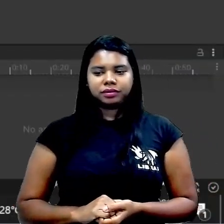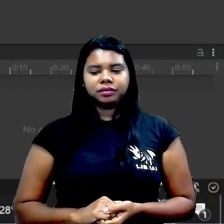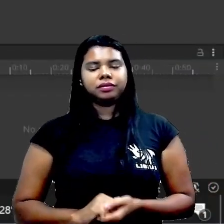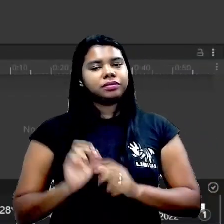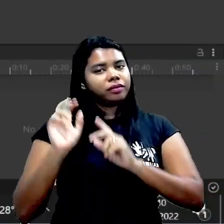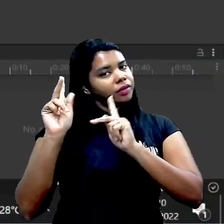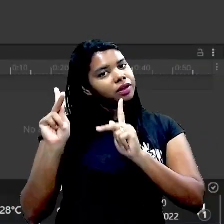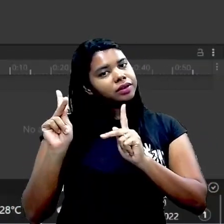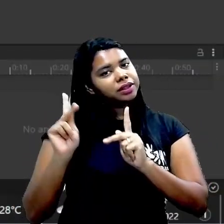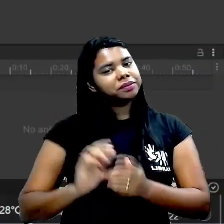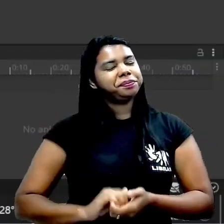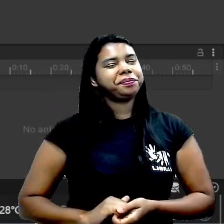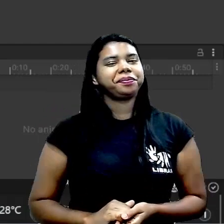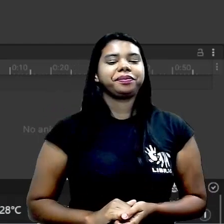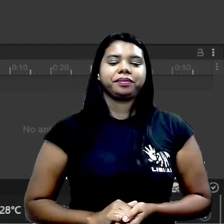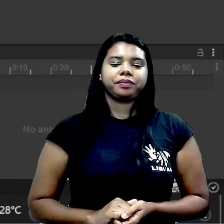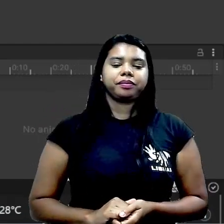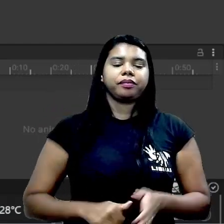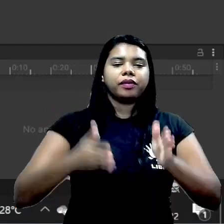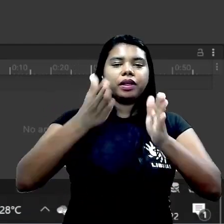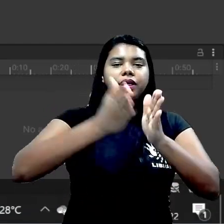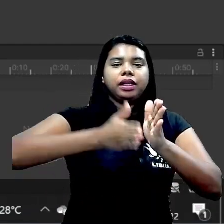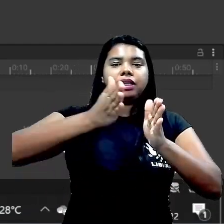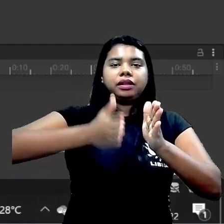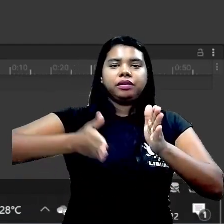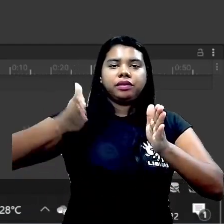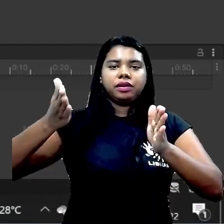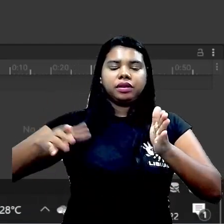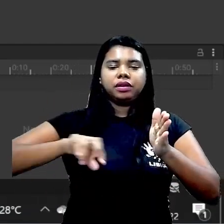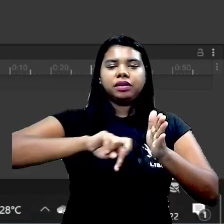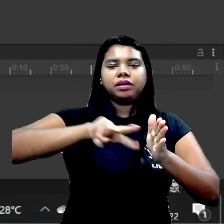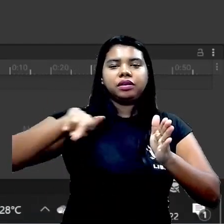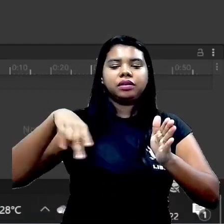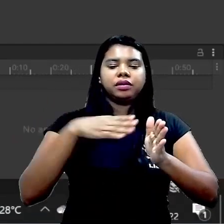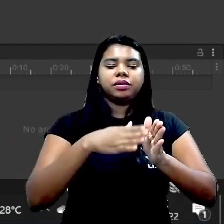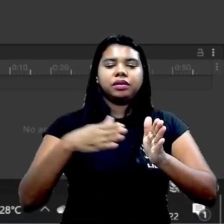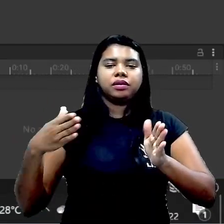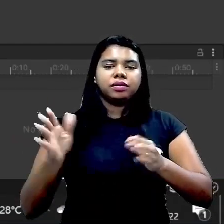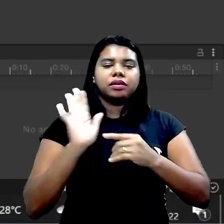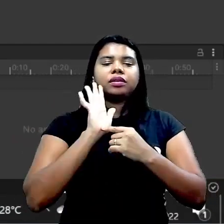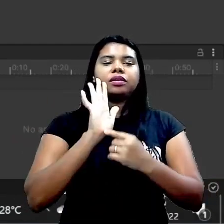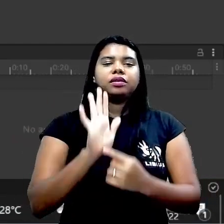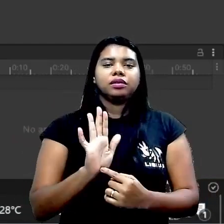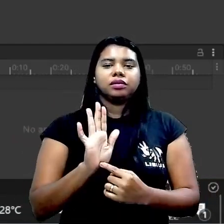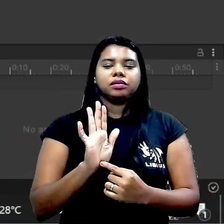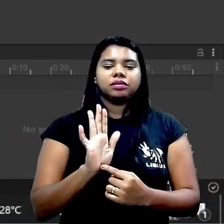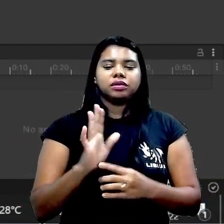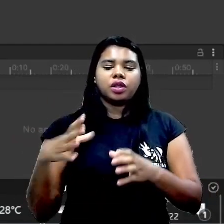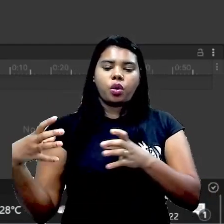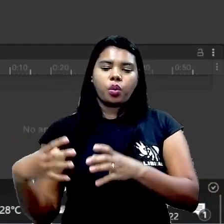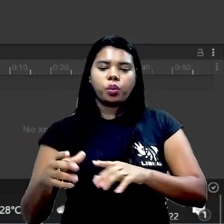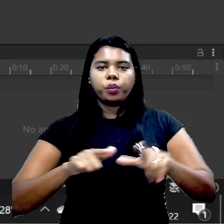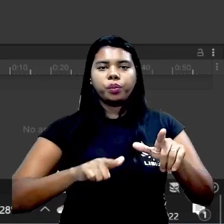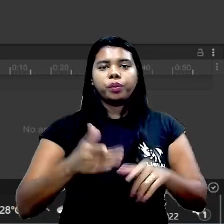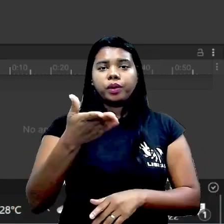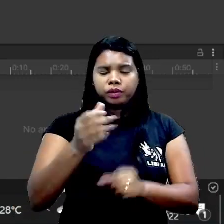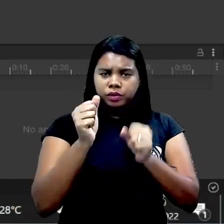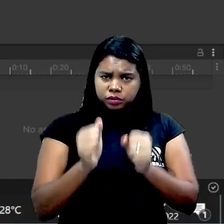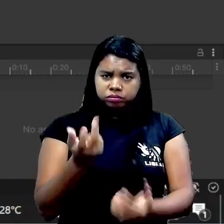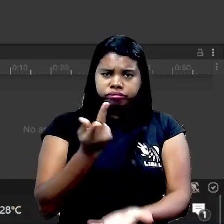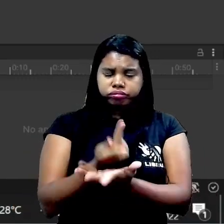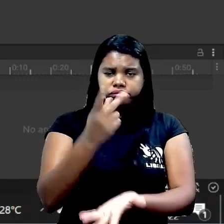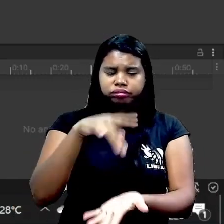Ok, ó. O ambiente ele é dividido em vários setores. Cada setor desse daqui corresponde a um grupo de trabalho que você pode